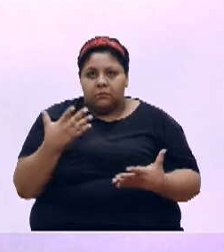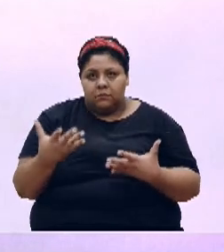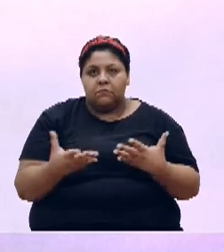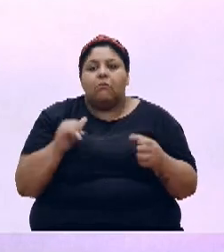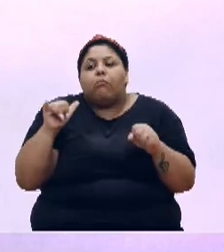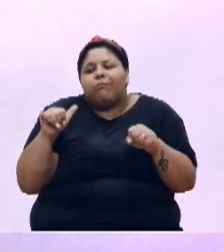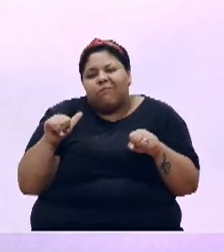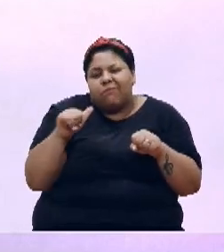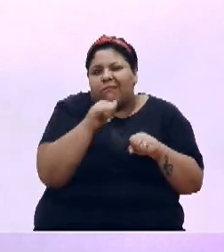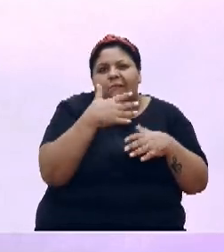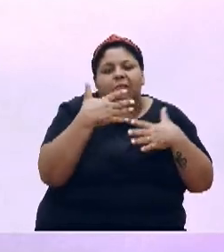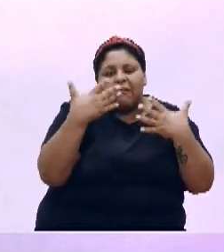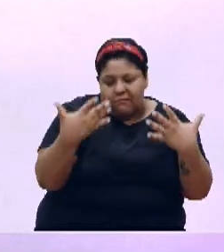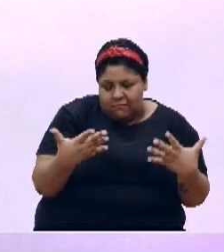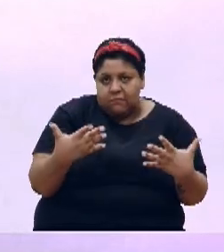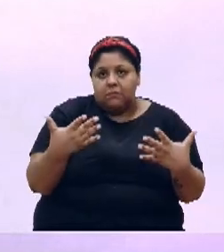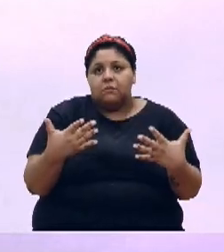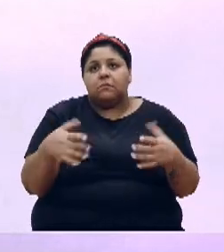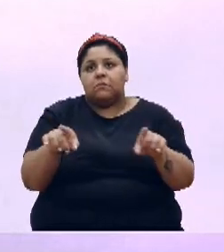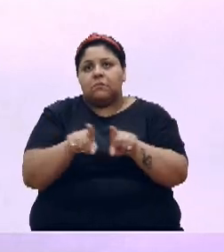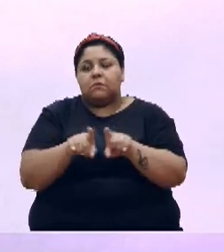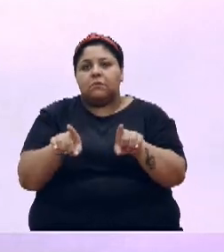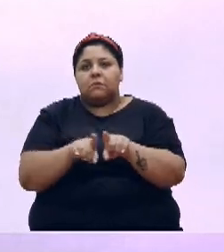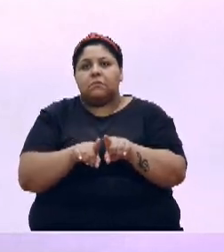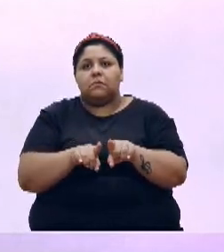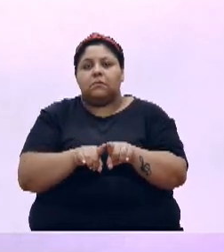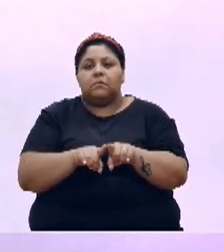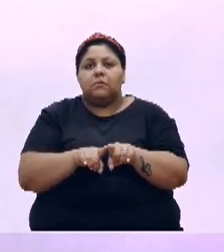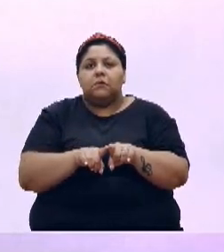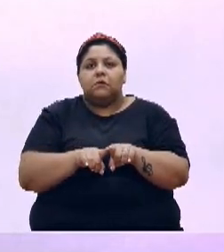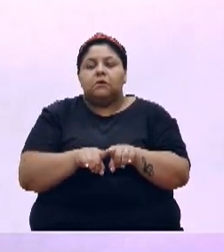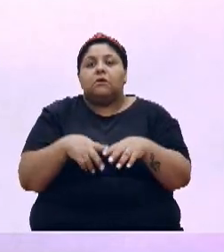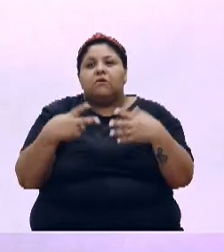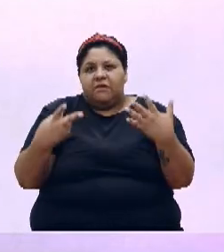engordar. Isso, ou até ficar de perna pra cima depois do coito.